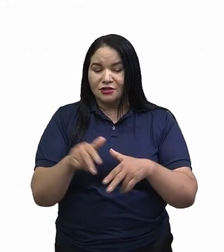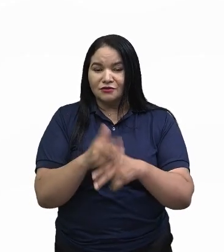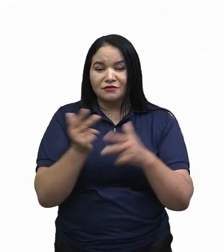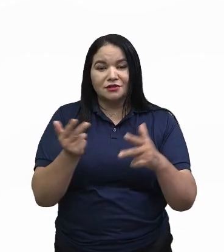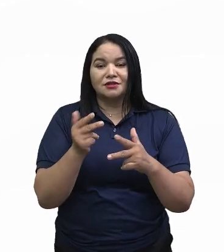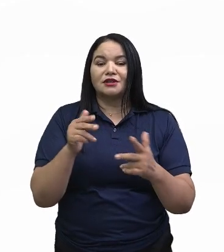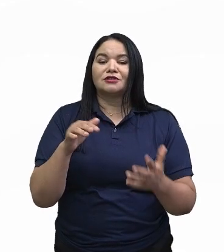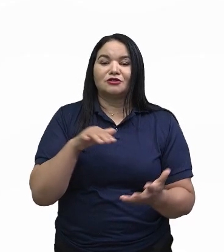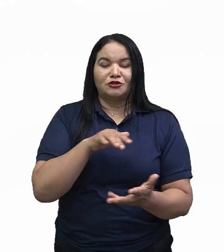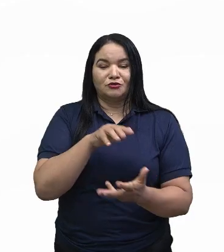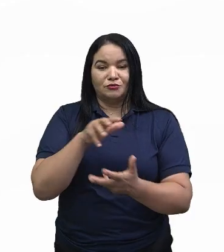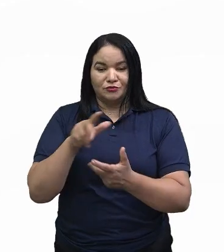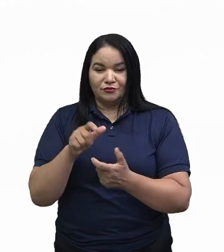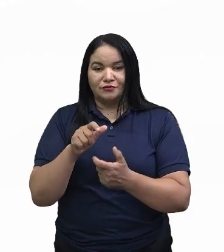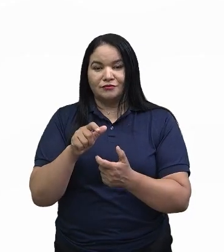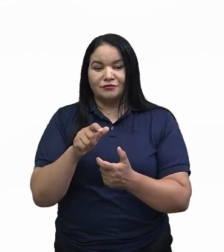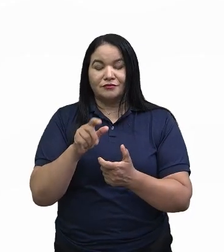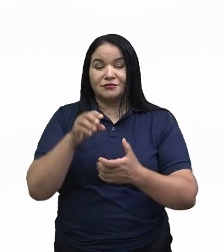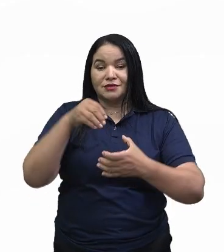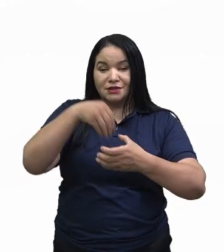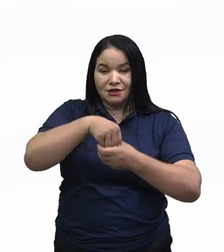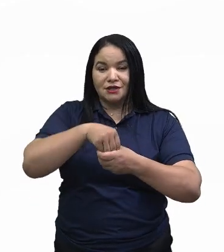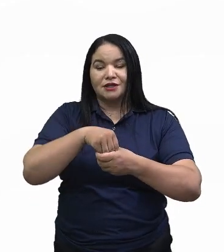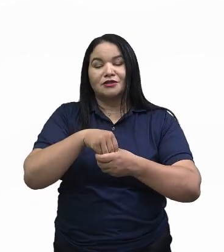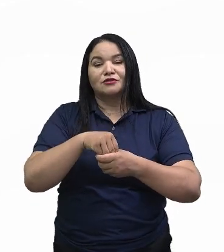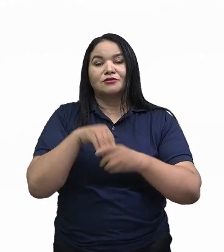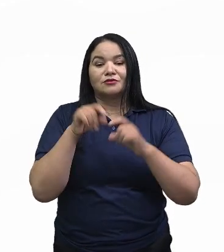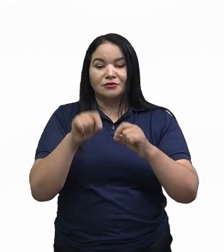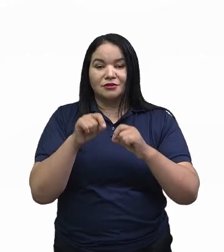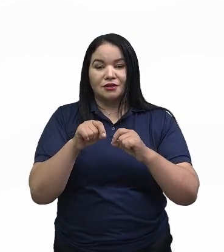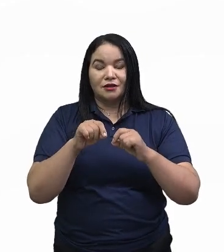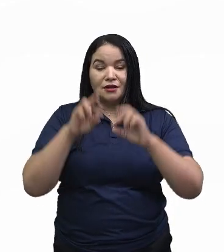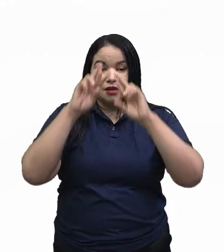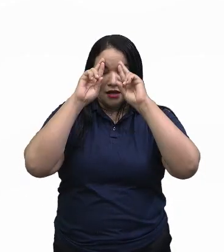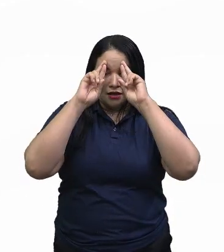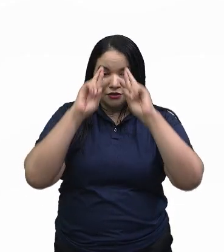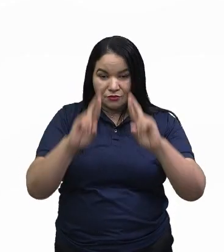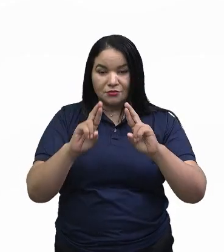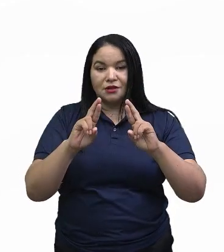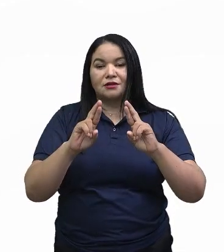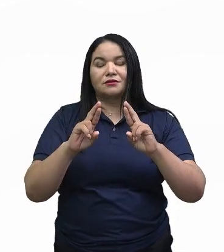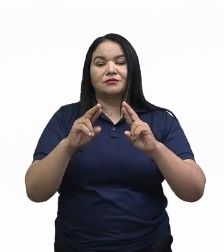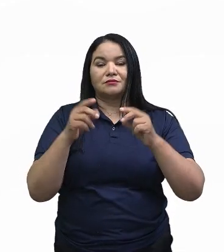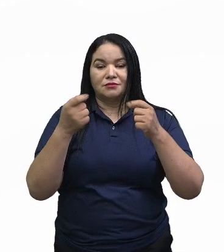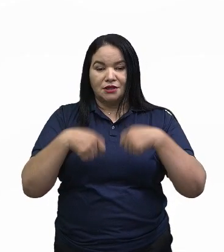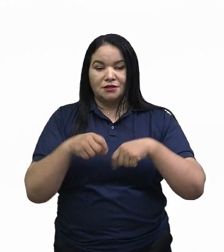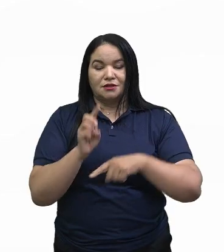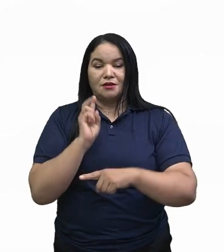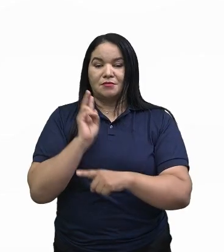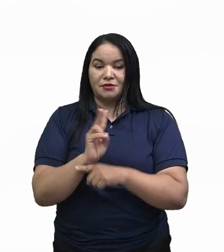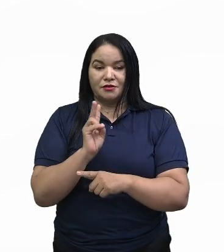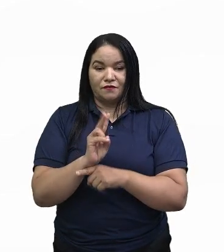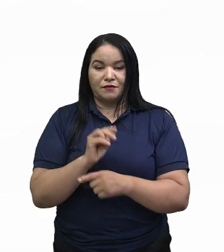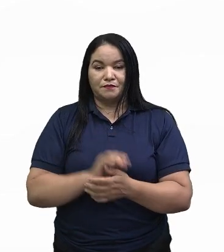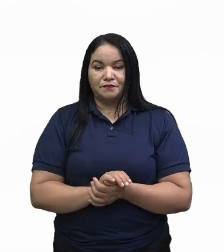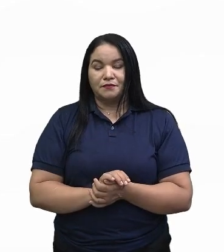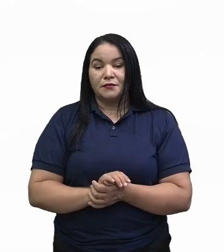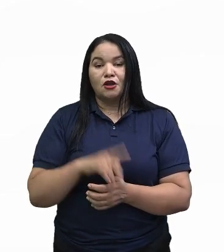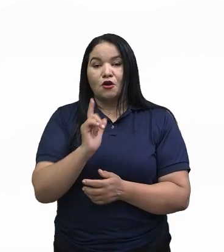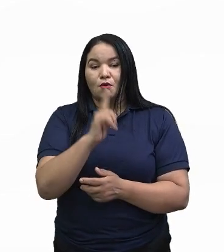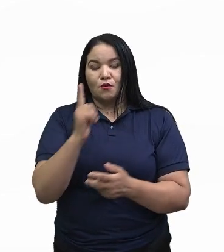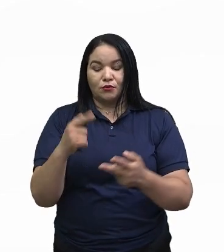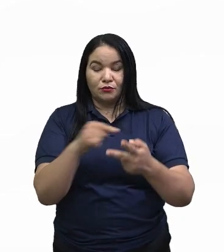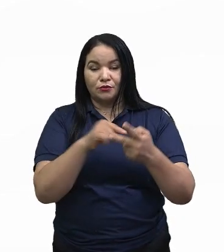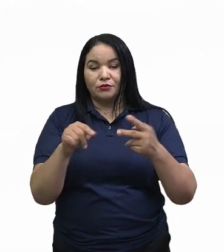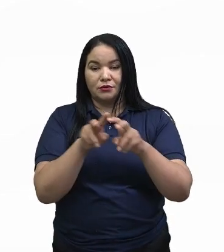mundo está dentro, né, desse respeito e que deve ser preservado. Outro ponto muito